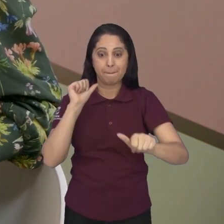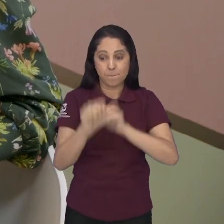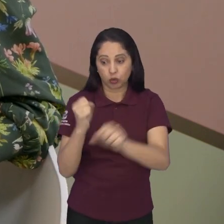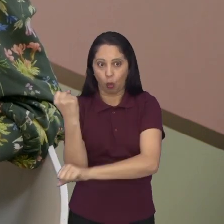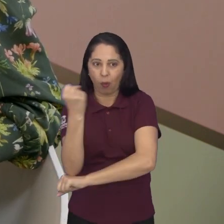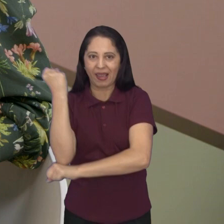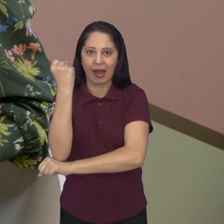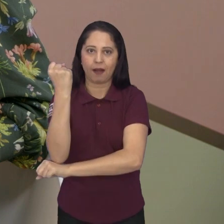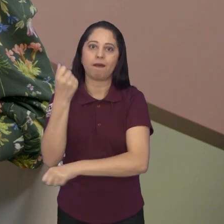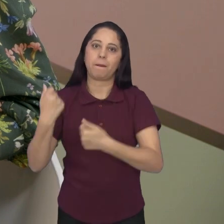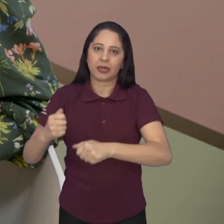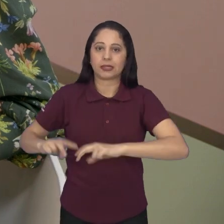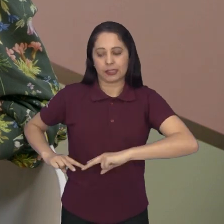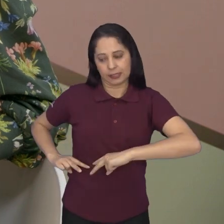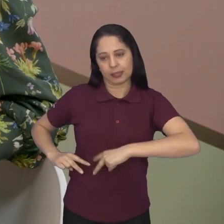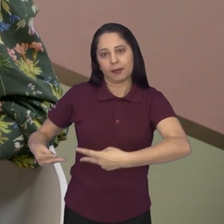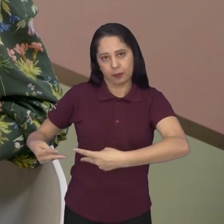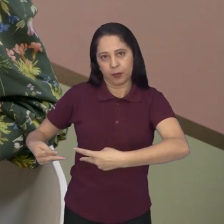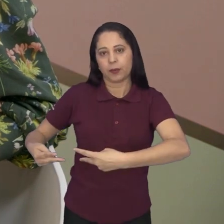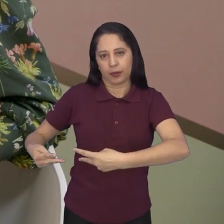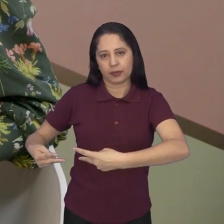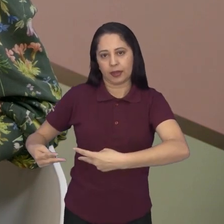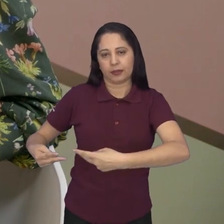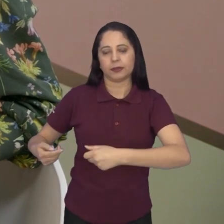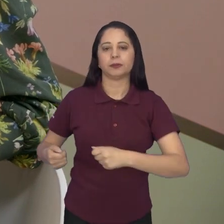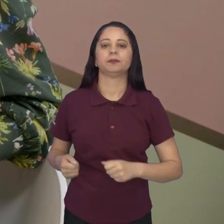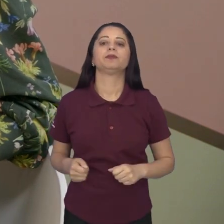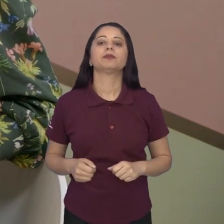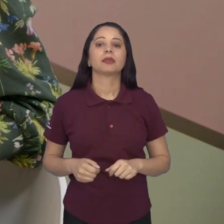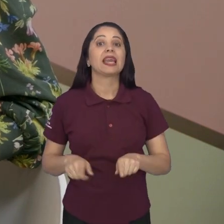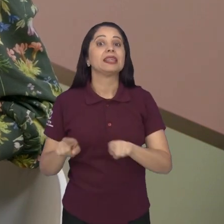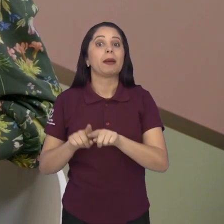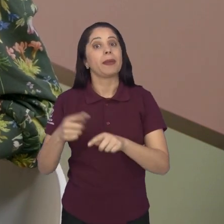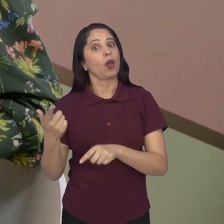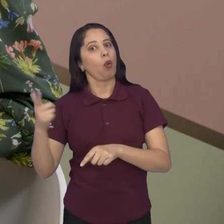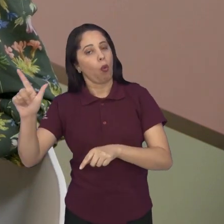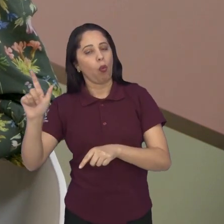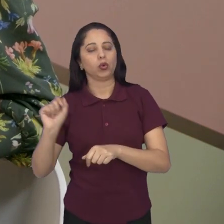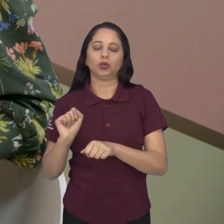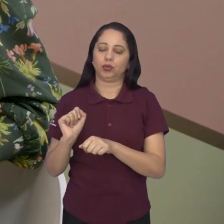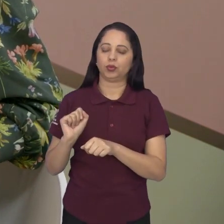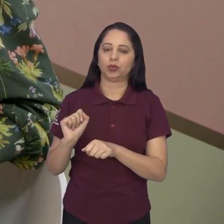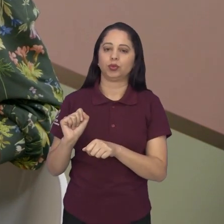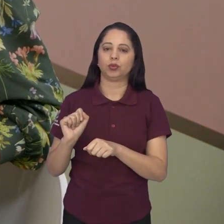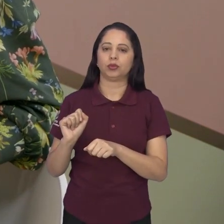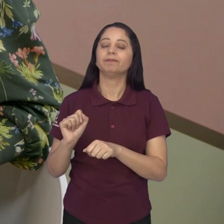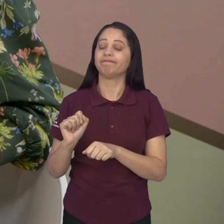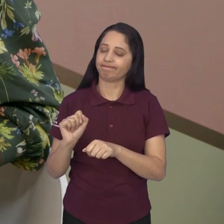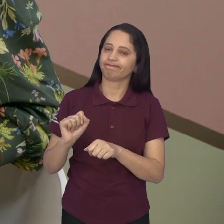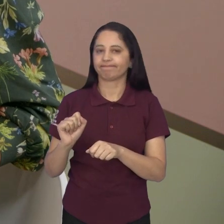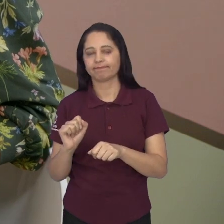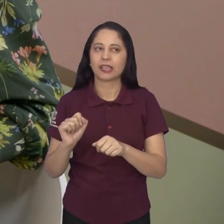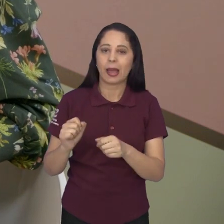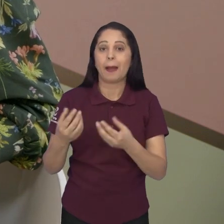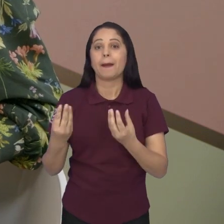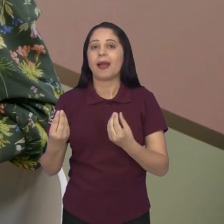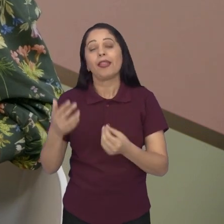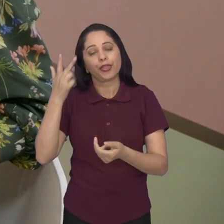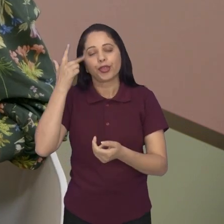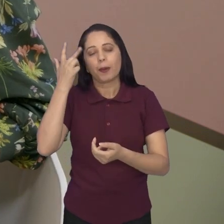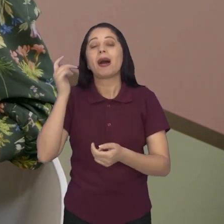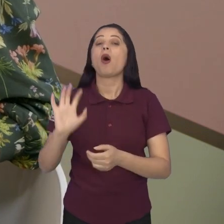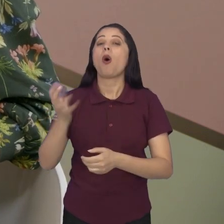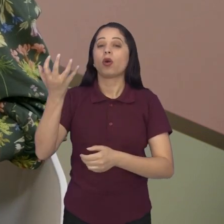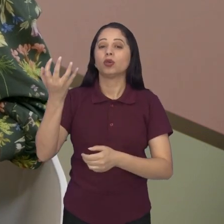tem indicação de fazer transplante, em algum momento que o fígado começar a falhar. E uma outra indicação de transplante também